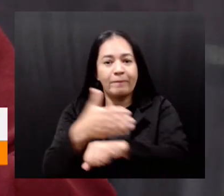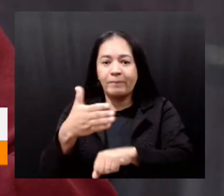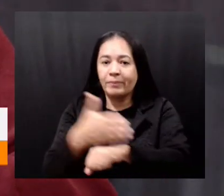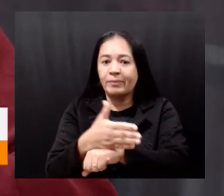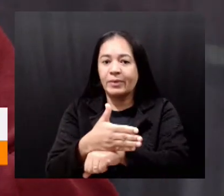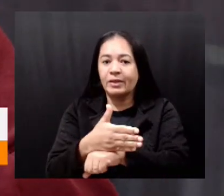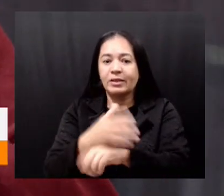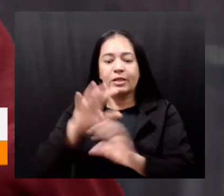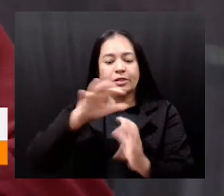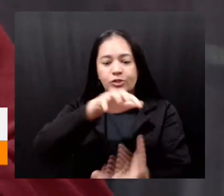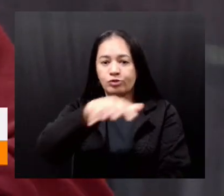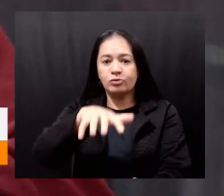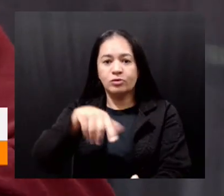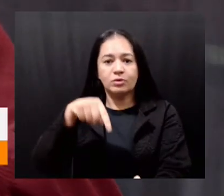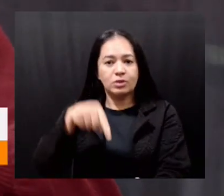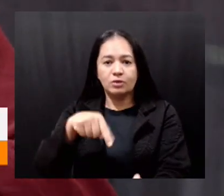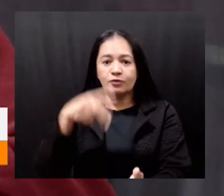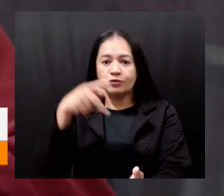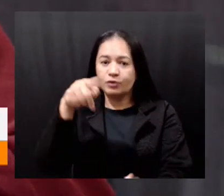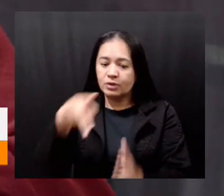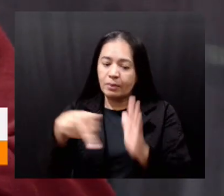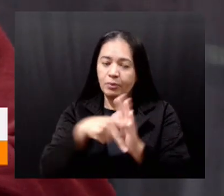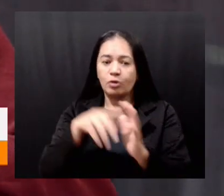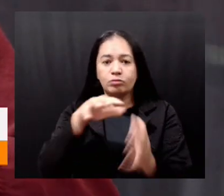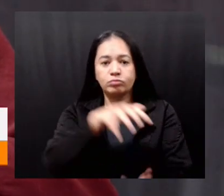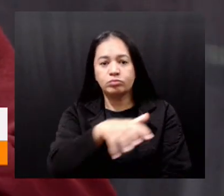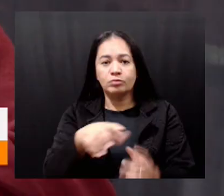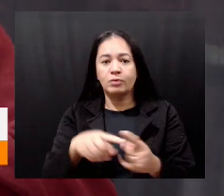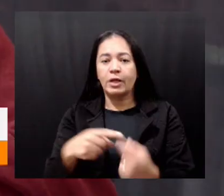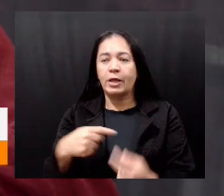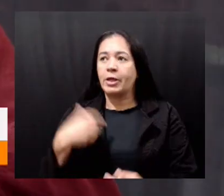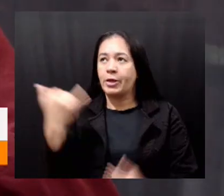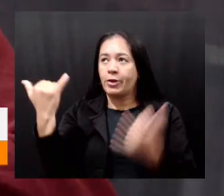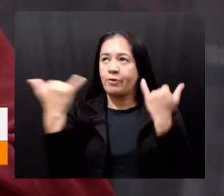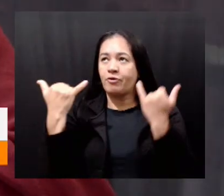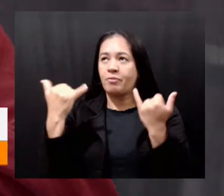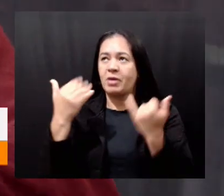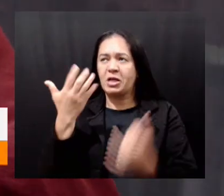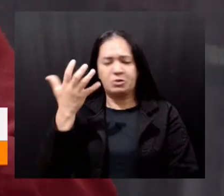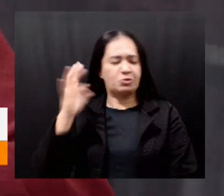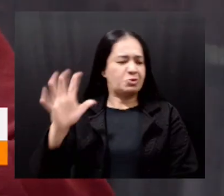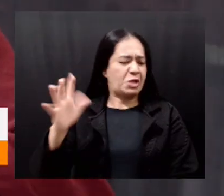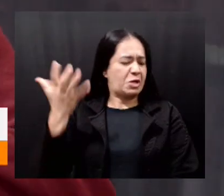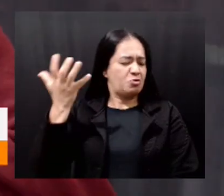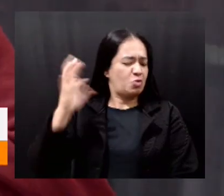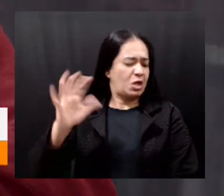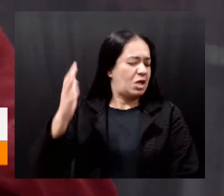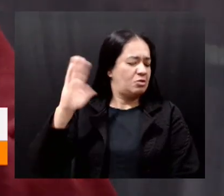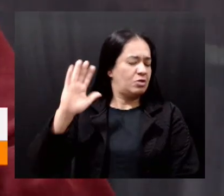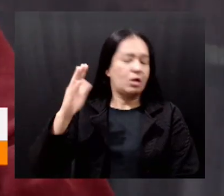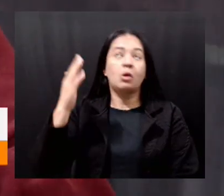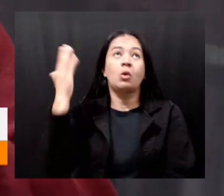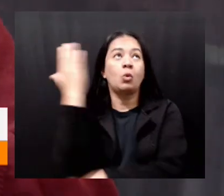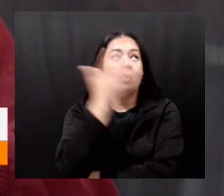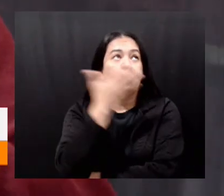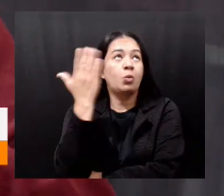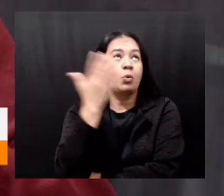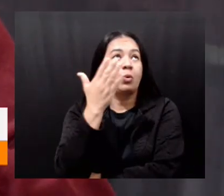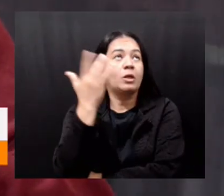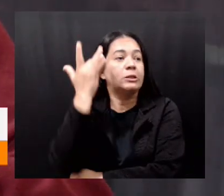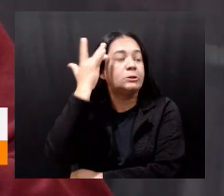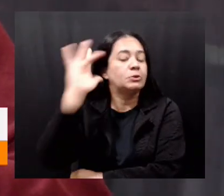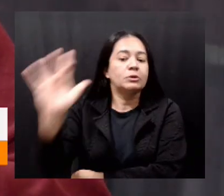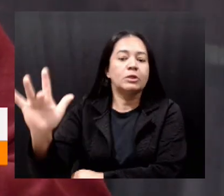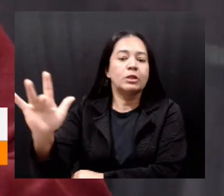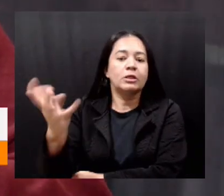alienação, né, que é o não vou me informar, não vou ter notícia, não quero saber, vou fingir que não sei, vou fingir que nada está acontecendo. Esse